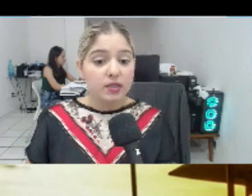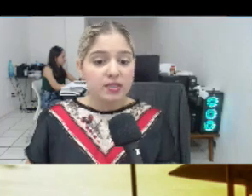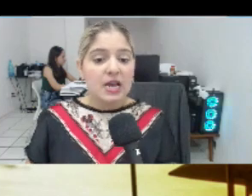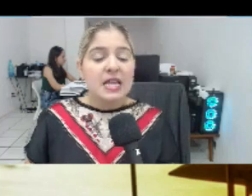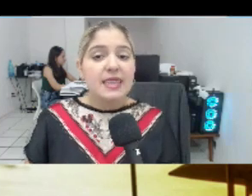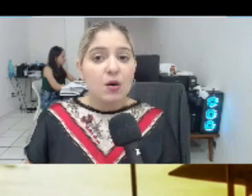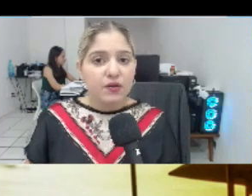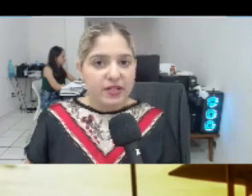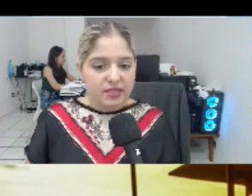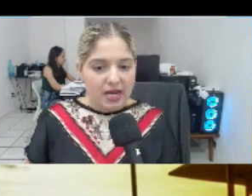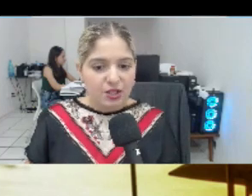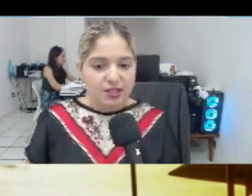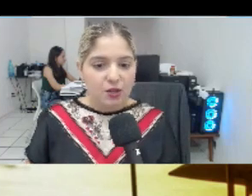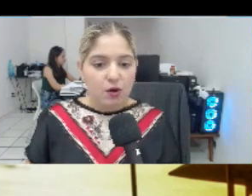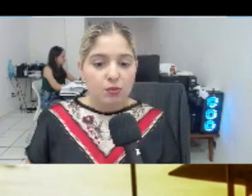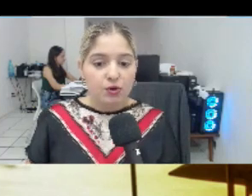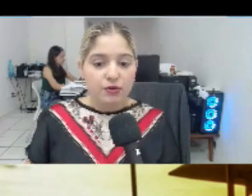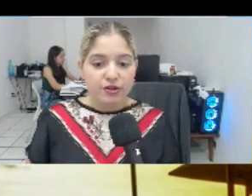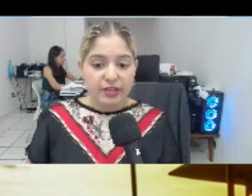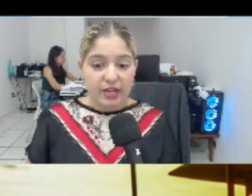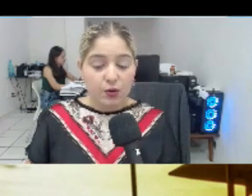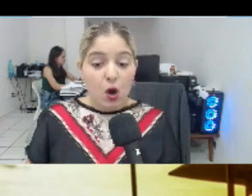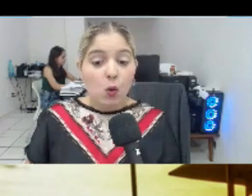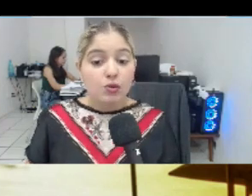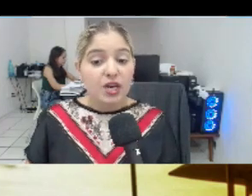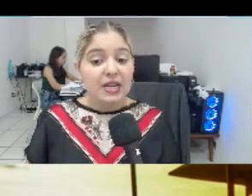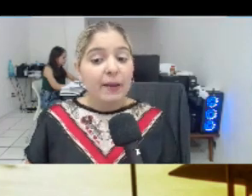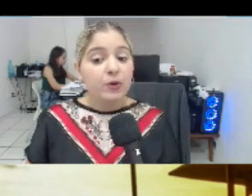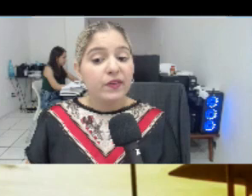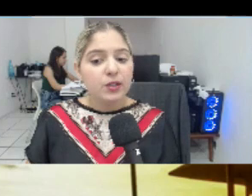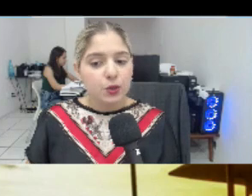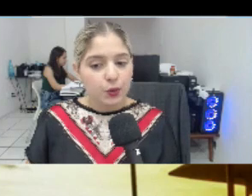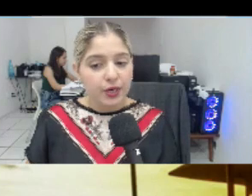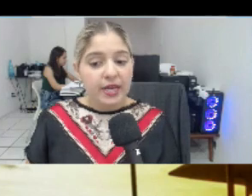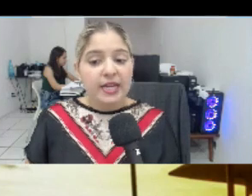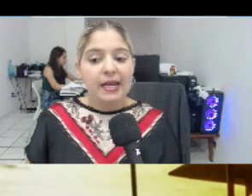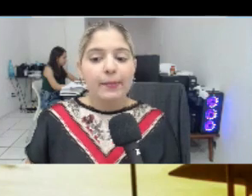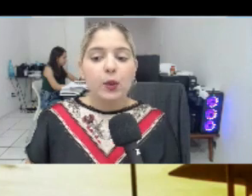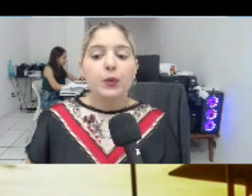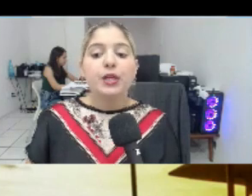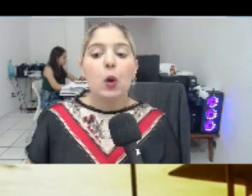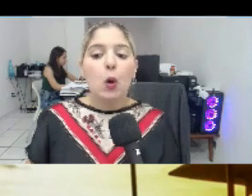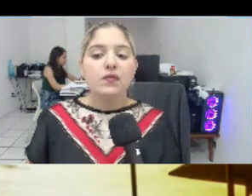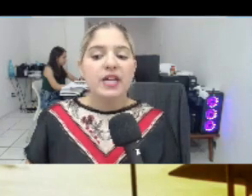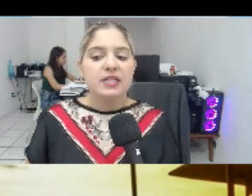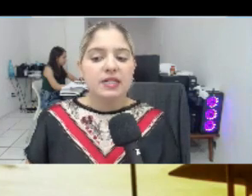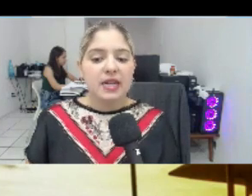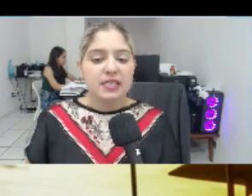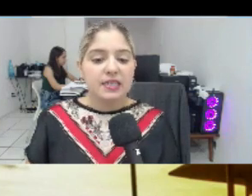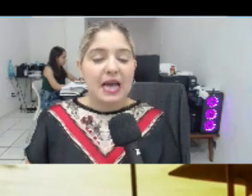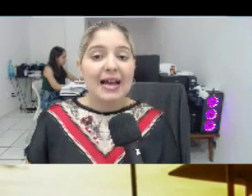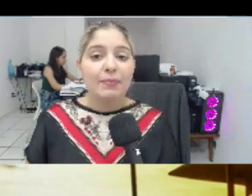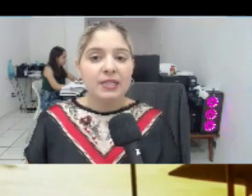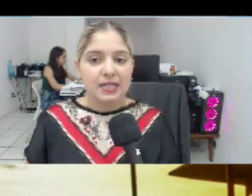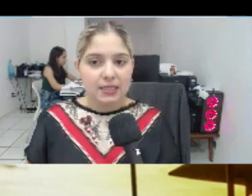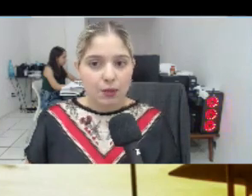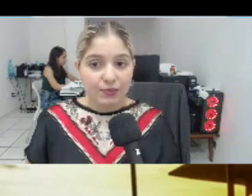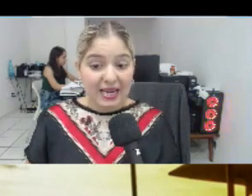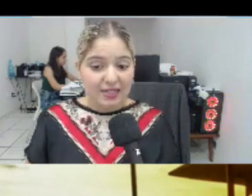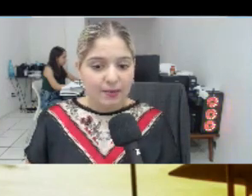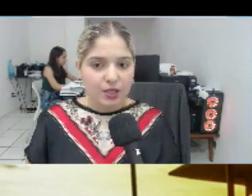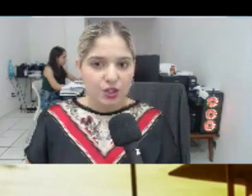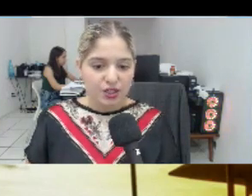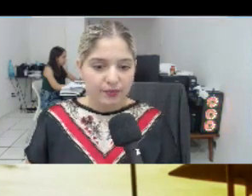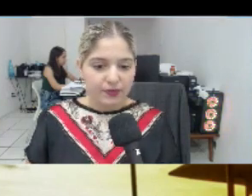de cotas na Universidade Estadual do Rio de Janeiro, onde ele é professor, e lembrou que houve resistências à